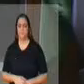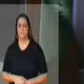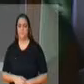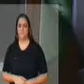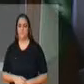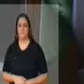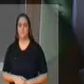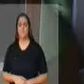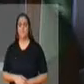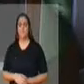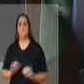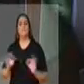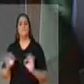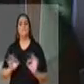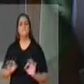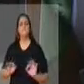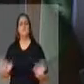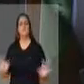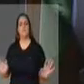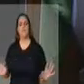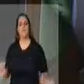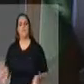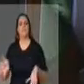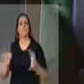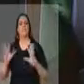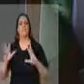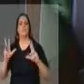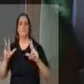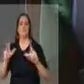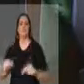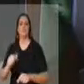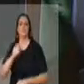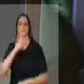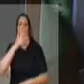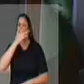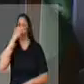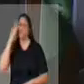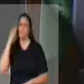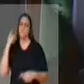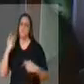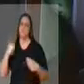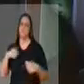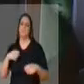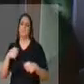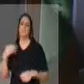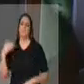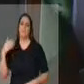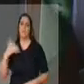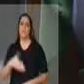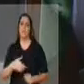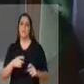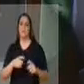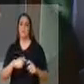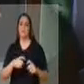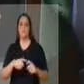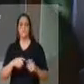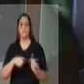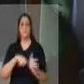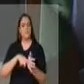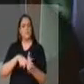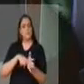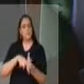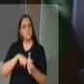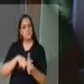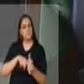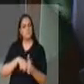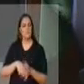fazerem o exame de câncer. O trabalhador que faz o exame, ele tem,